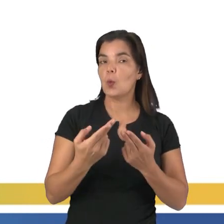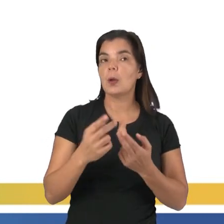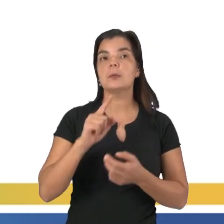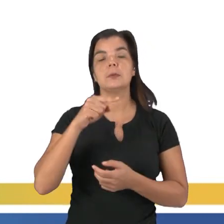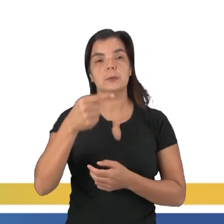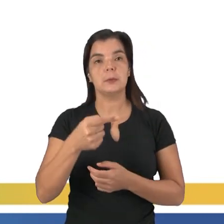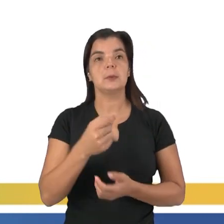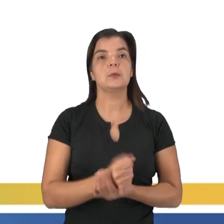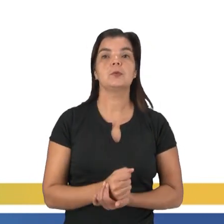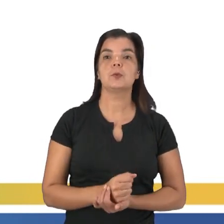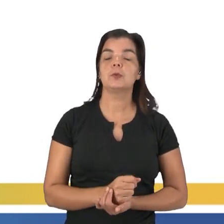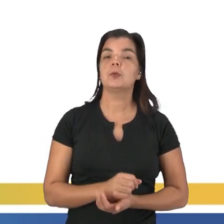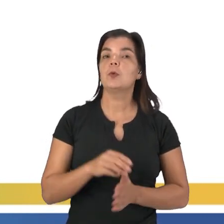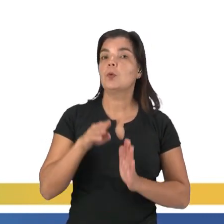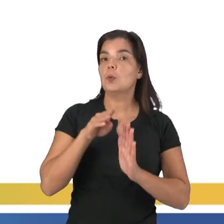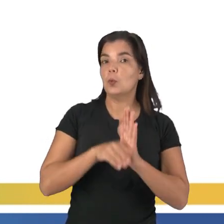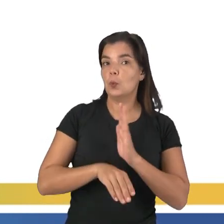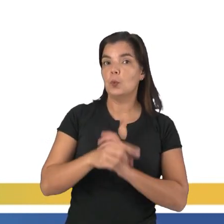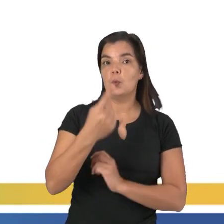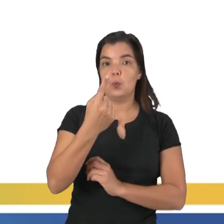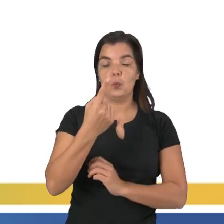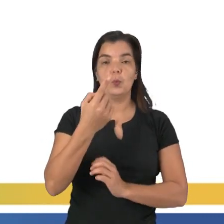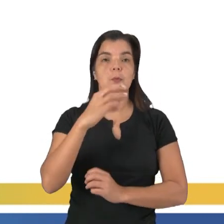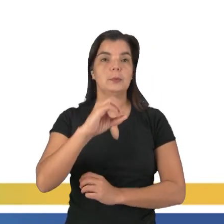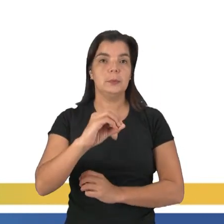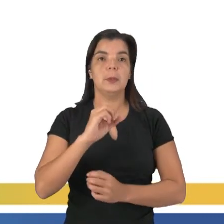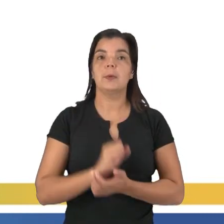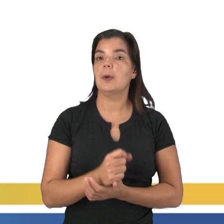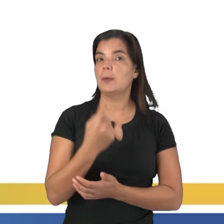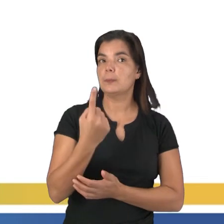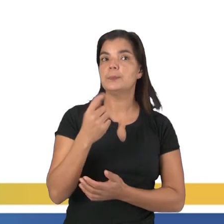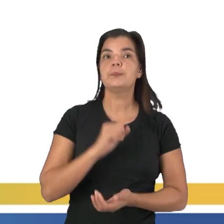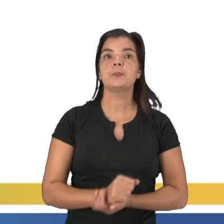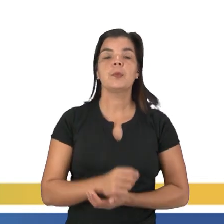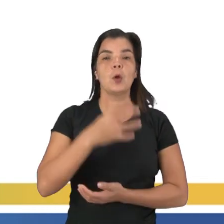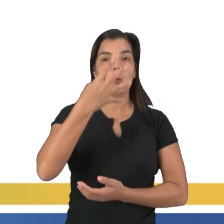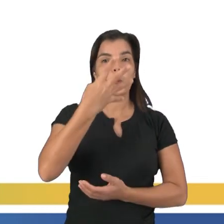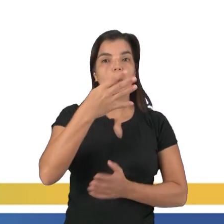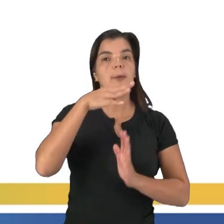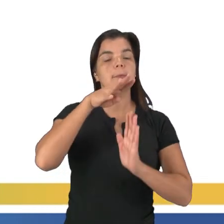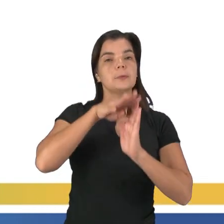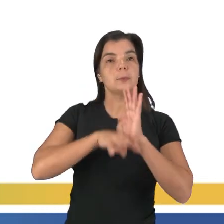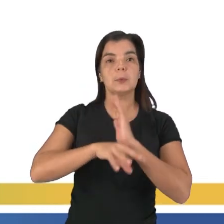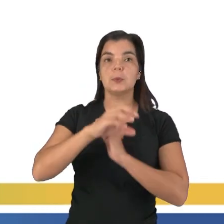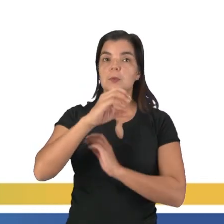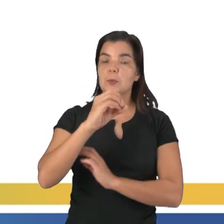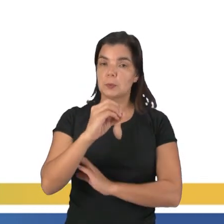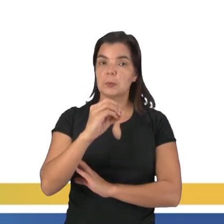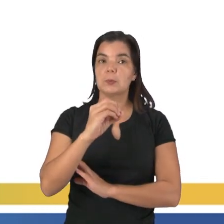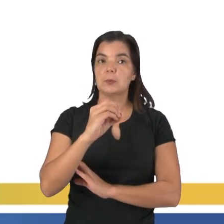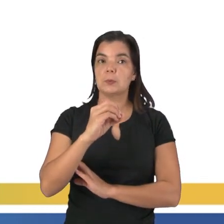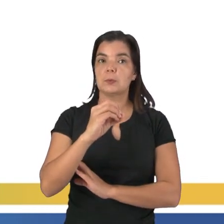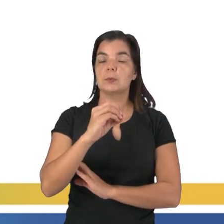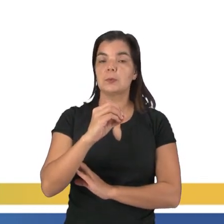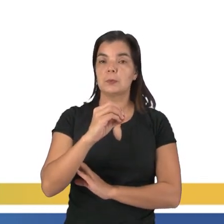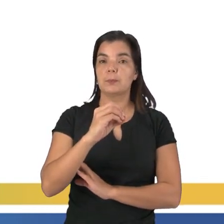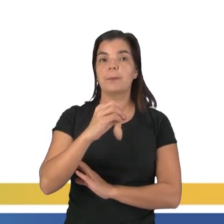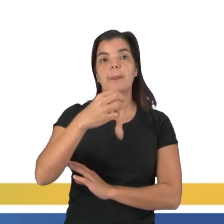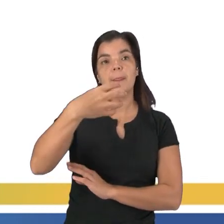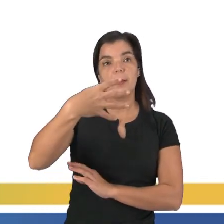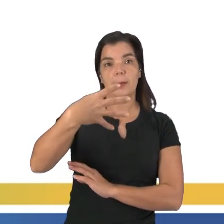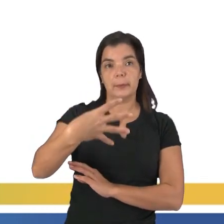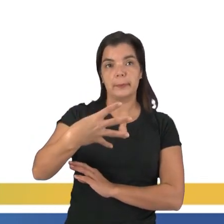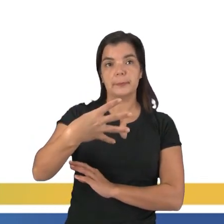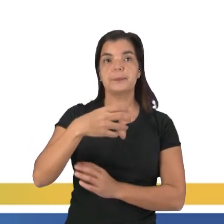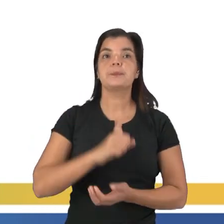das outras, vamos ver aqui os milésimos, que é 1 menos 0, que é igual a 1. No caso dos centésimos, vai ficar 4 menos